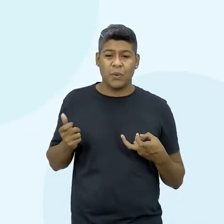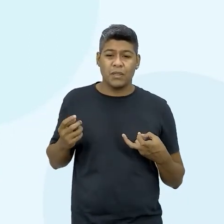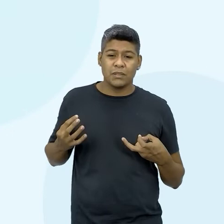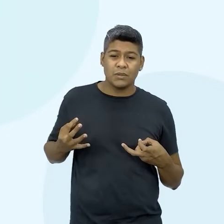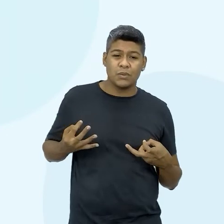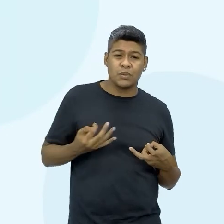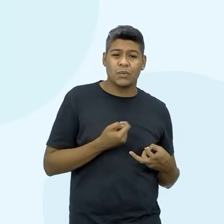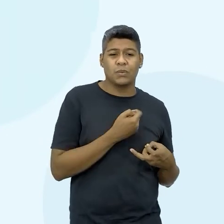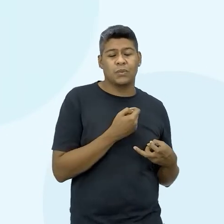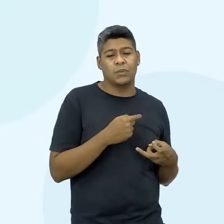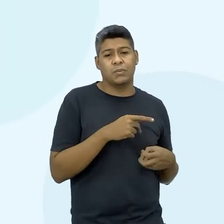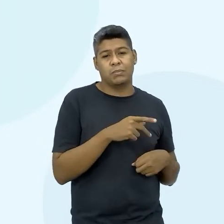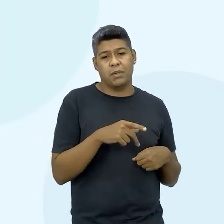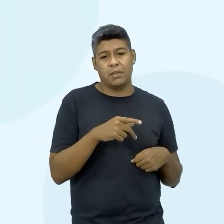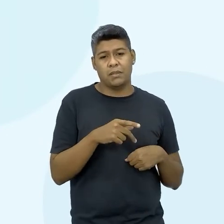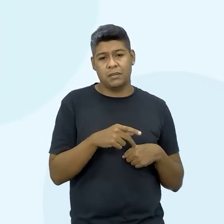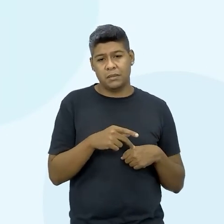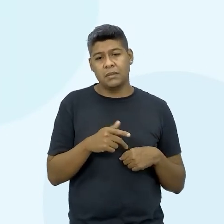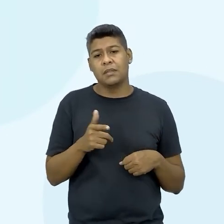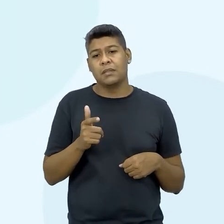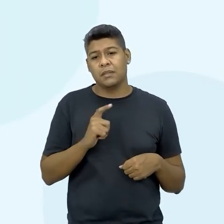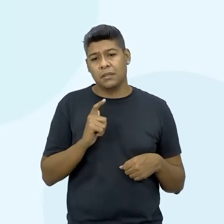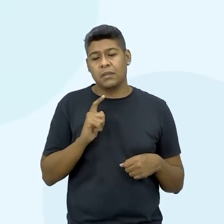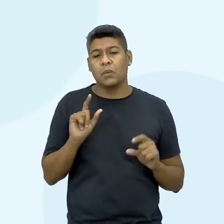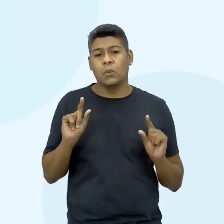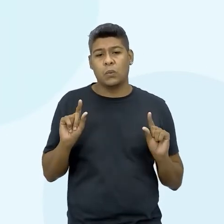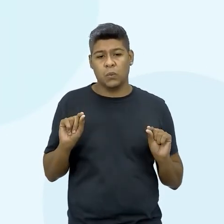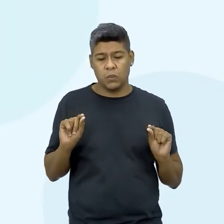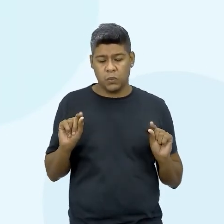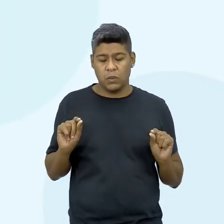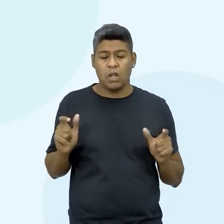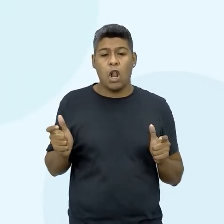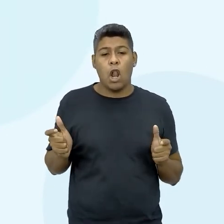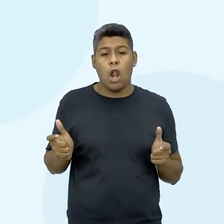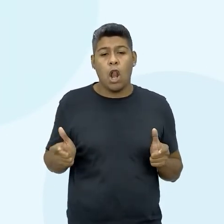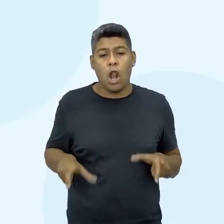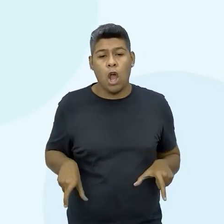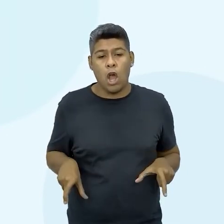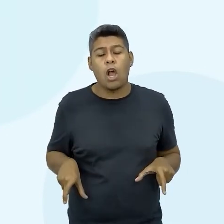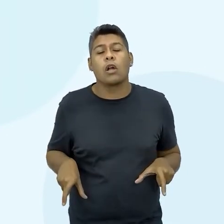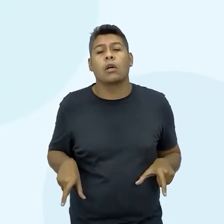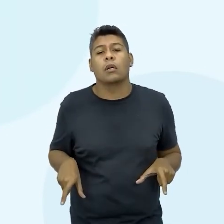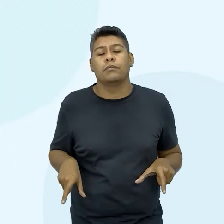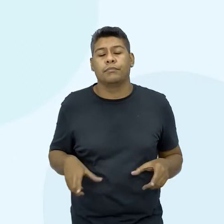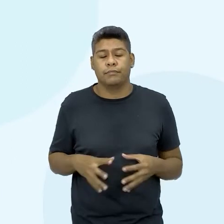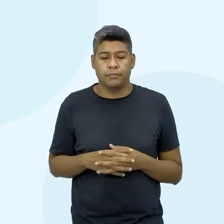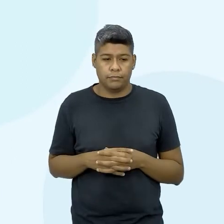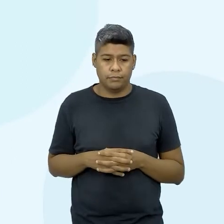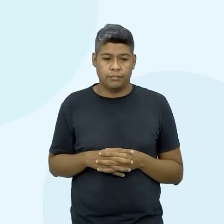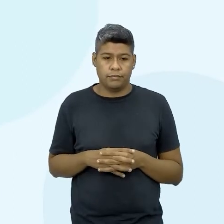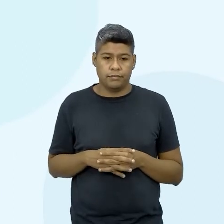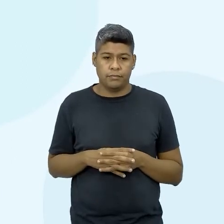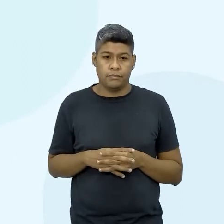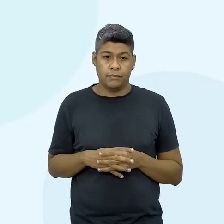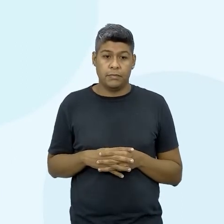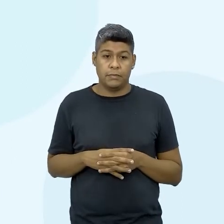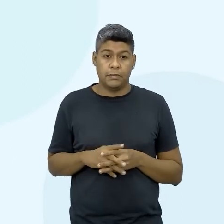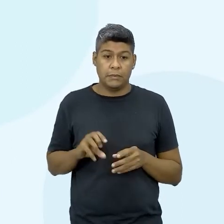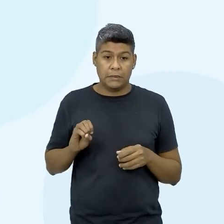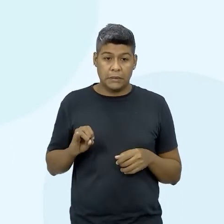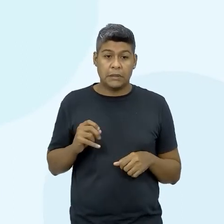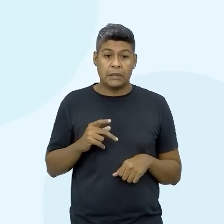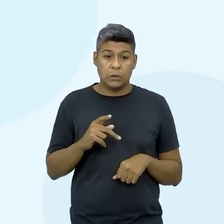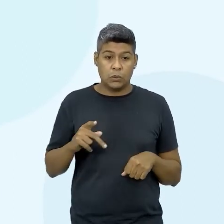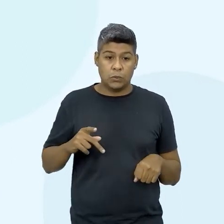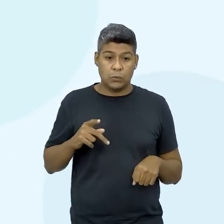todos esses países, eles estão em zonas, né, em regiões termais. Repare que se o país